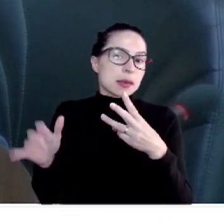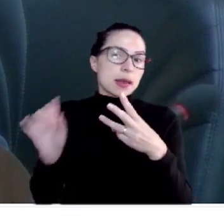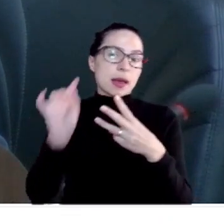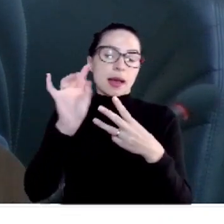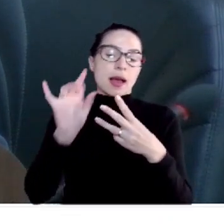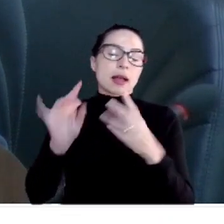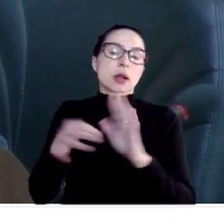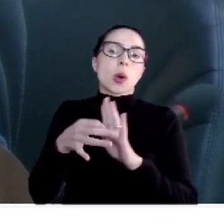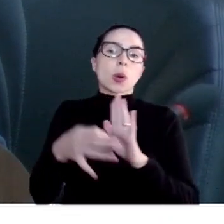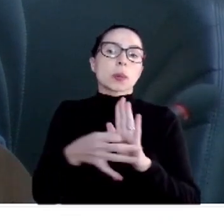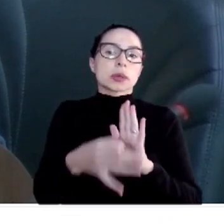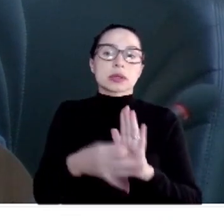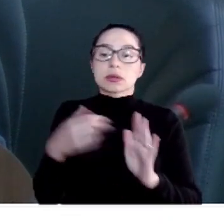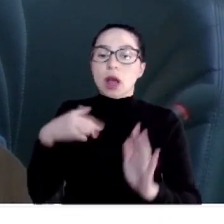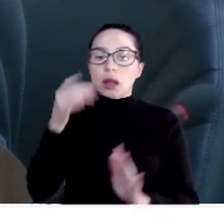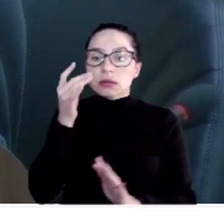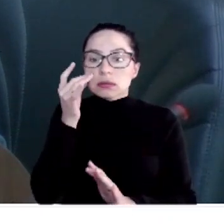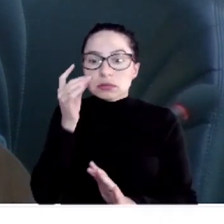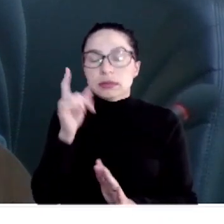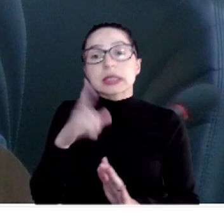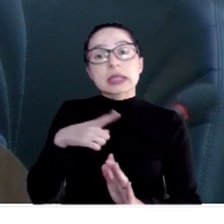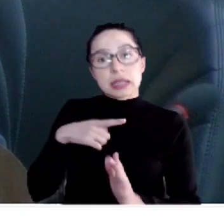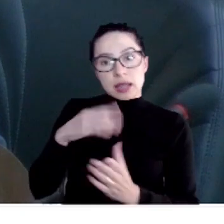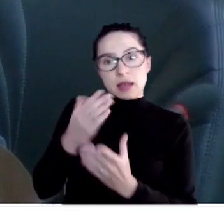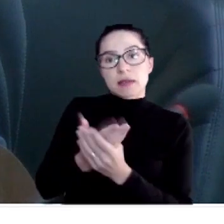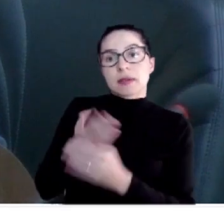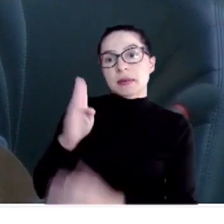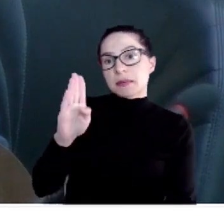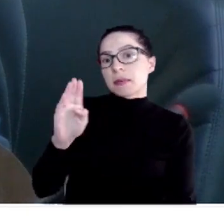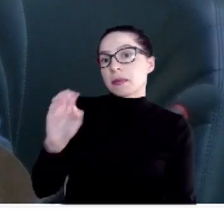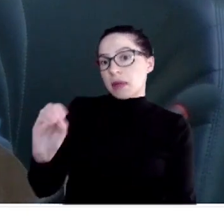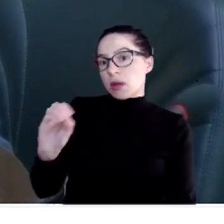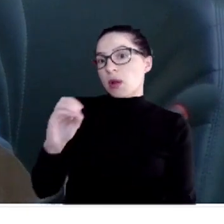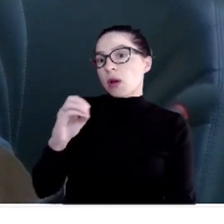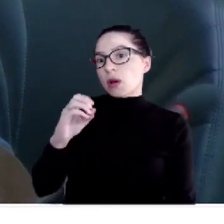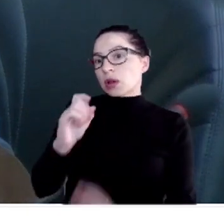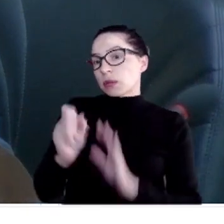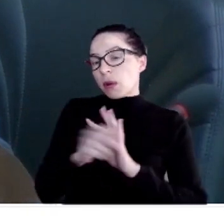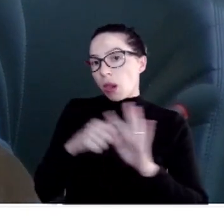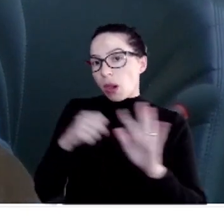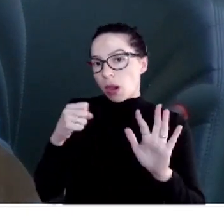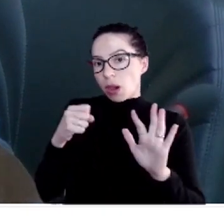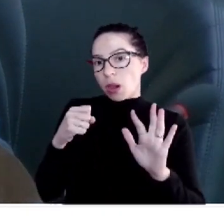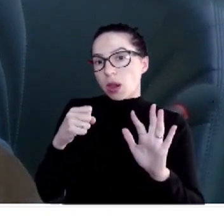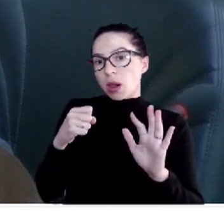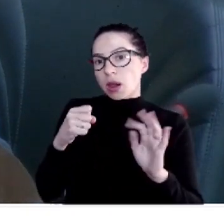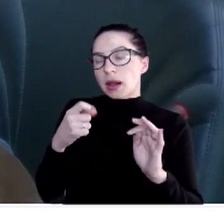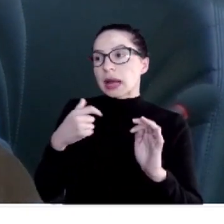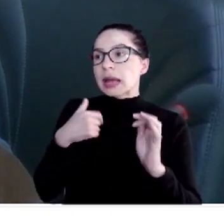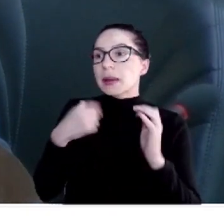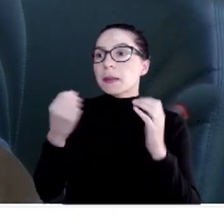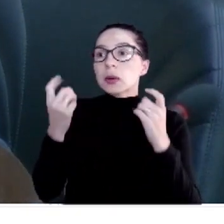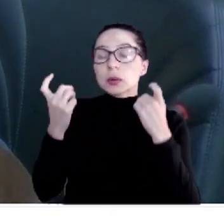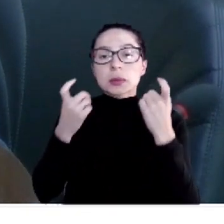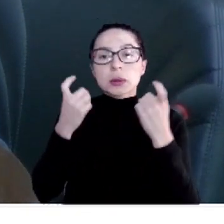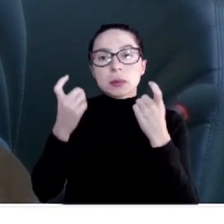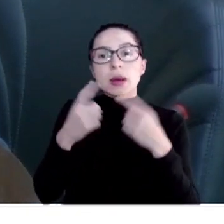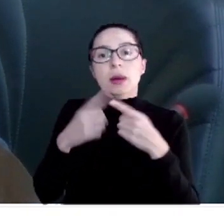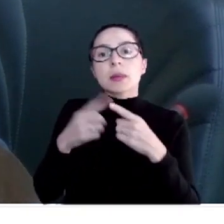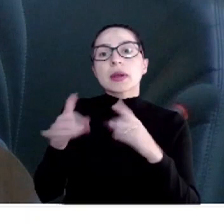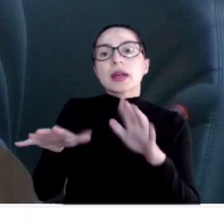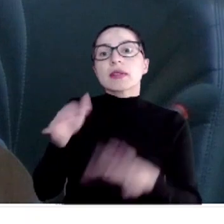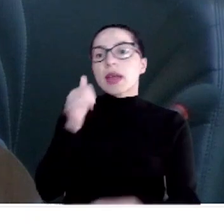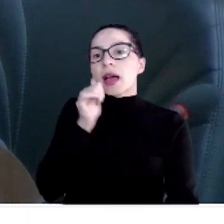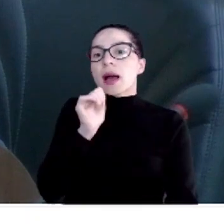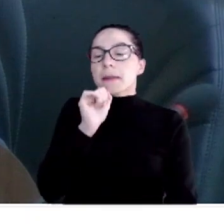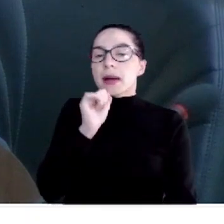Nós sabemos que teve um boletim de ocorrência, que houve uma agressão. Eu fico preocupado porque, às vezes, a mãe vai na escola, o pai